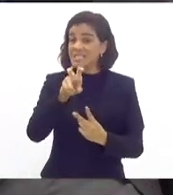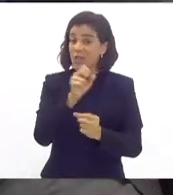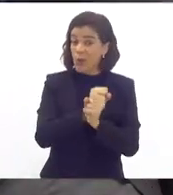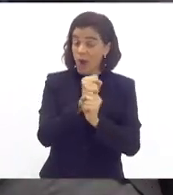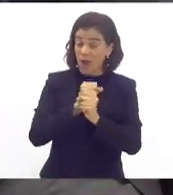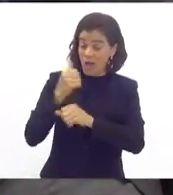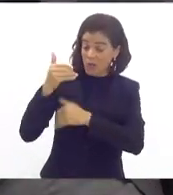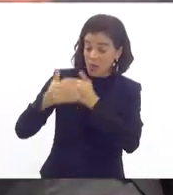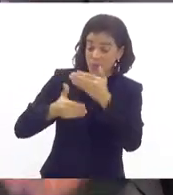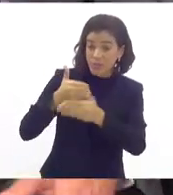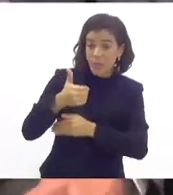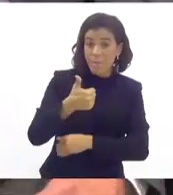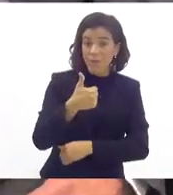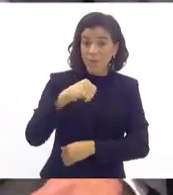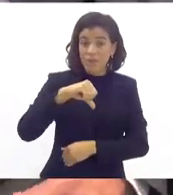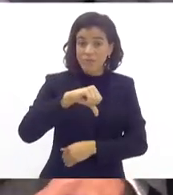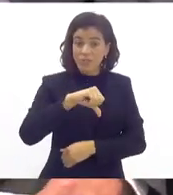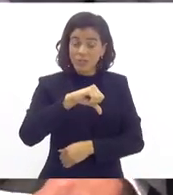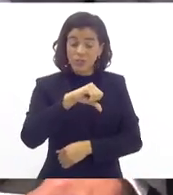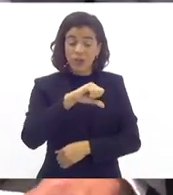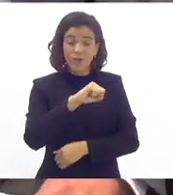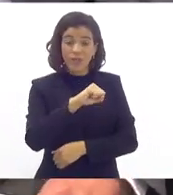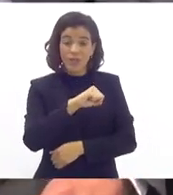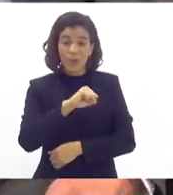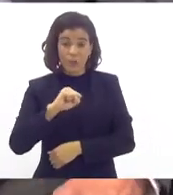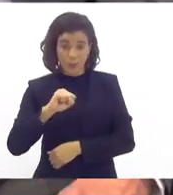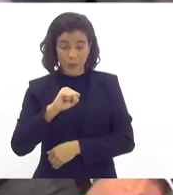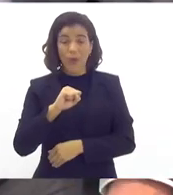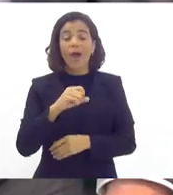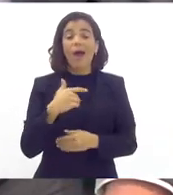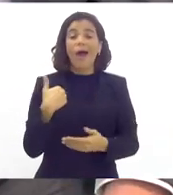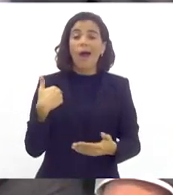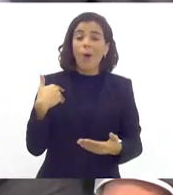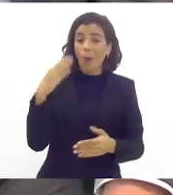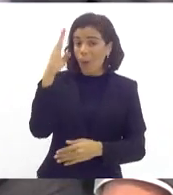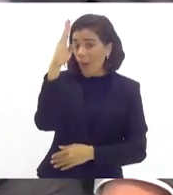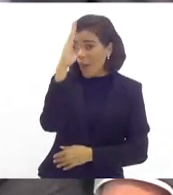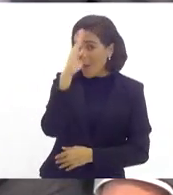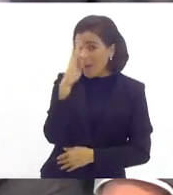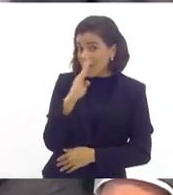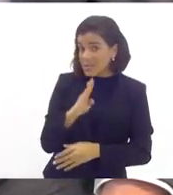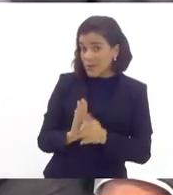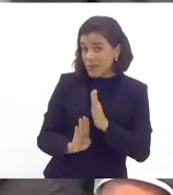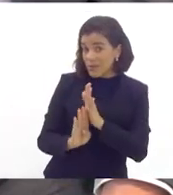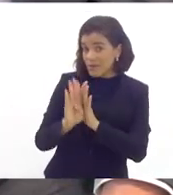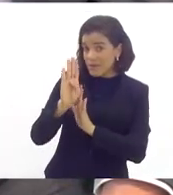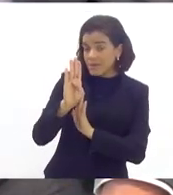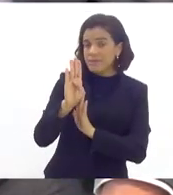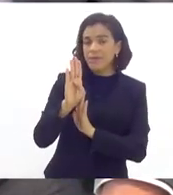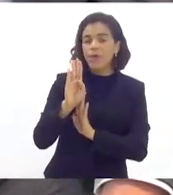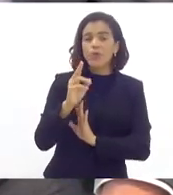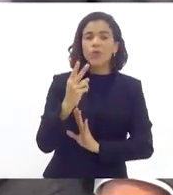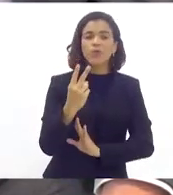de 98 a 22, o Brasil cresceu